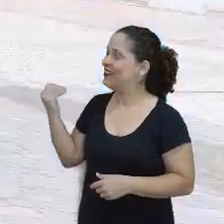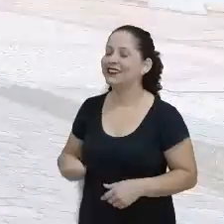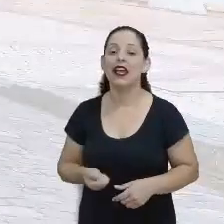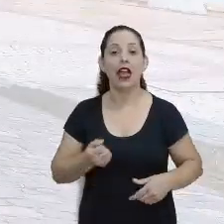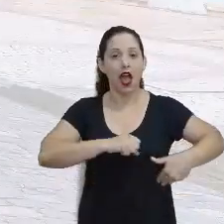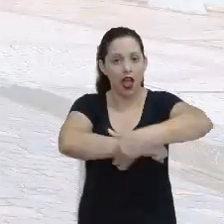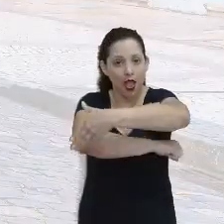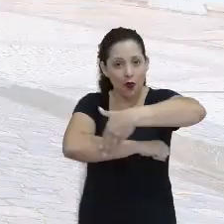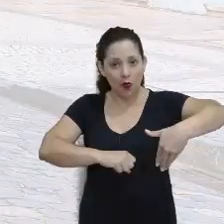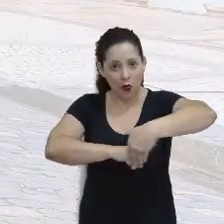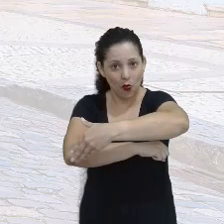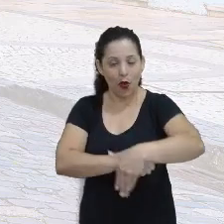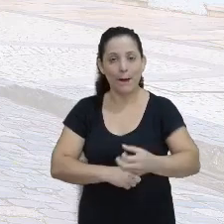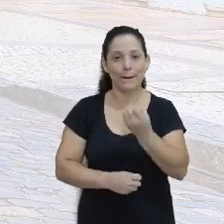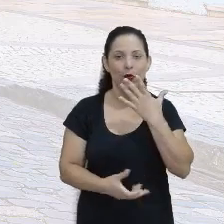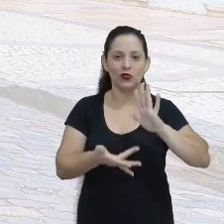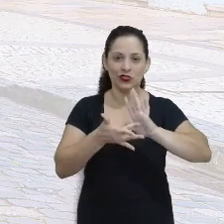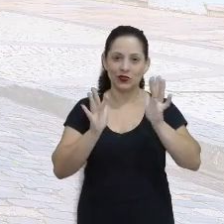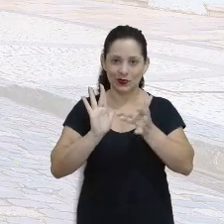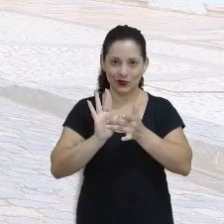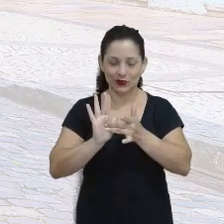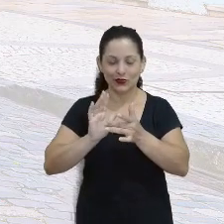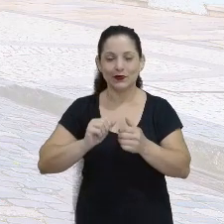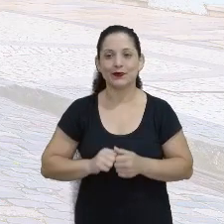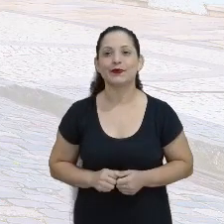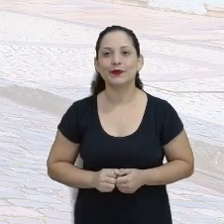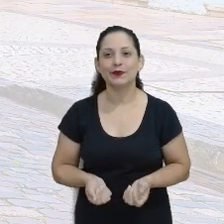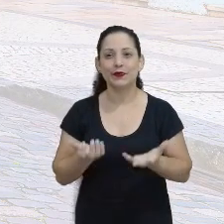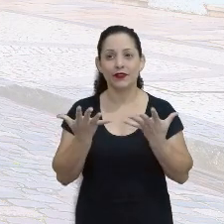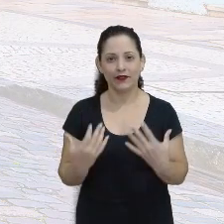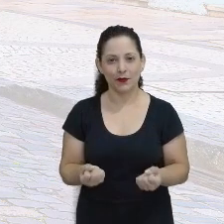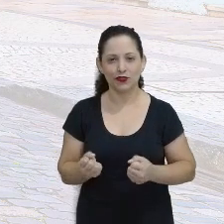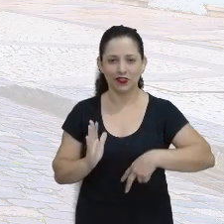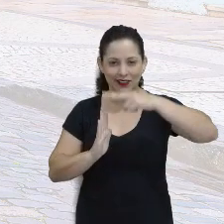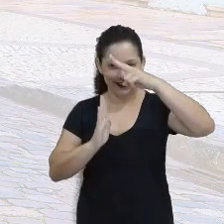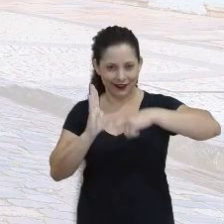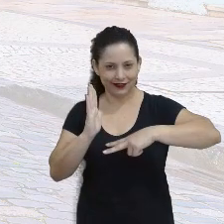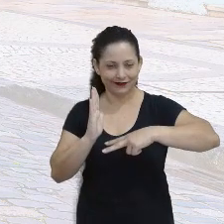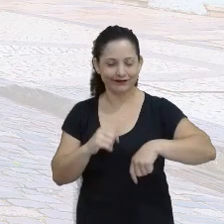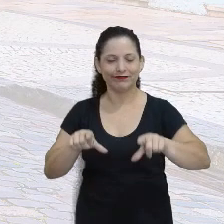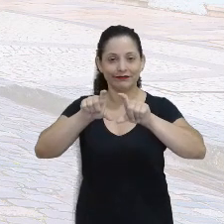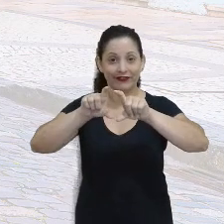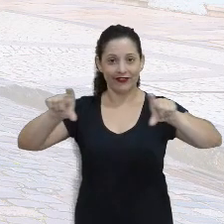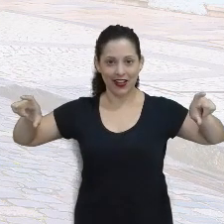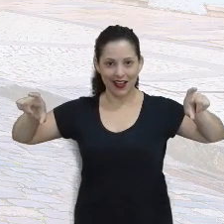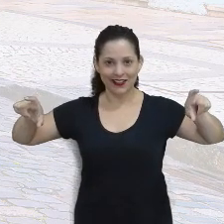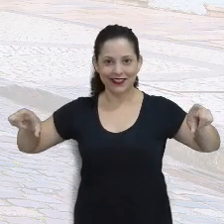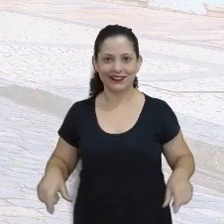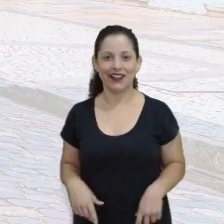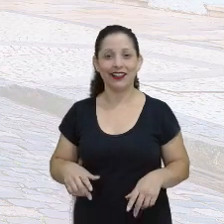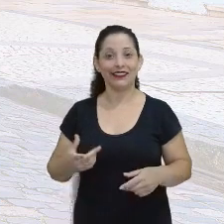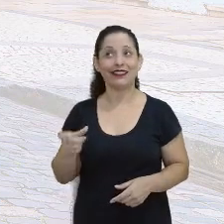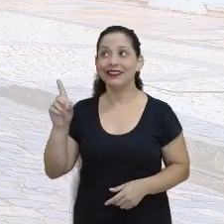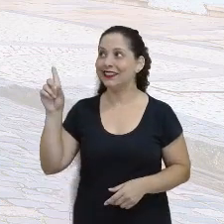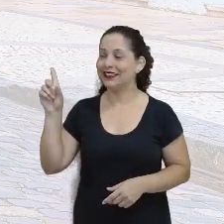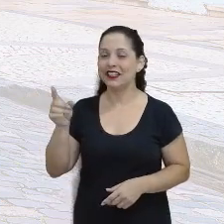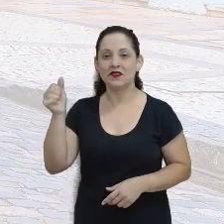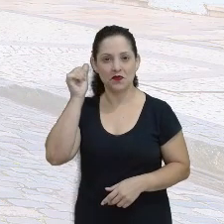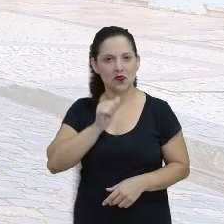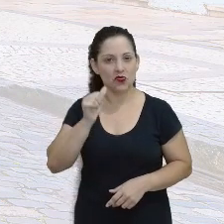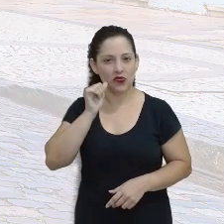Bom Jesus. Vamos começar lendo então, já que estão falando em beleza, vamos começar lendo essa frase da grande arquiteta